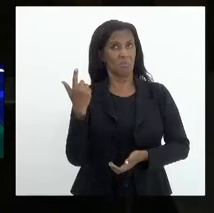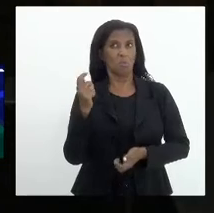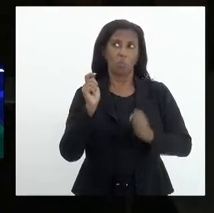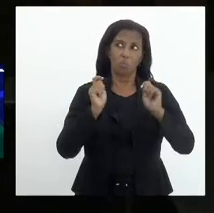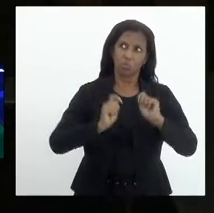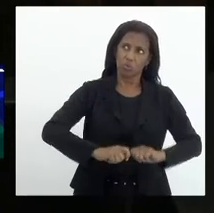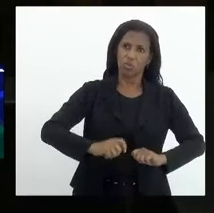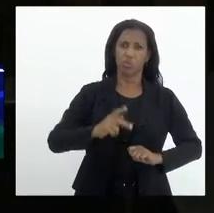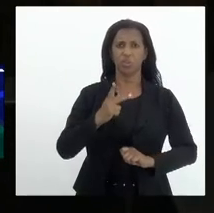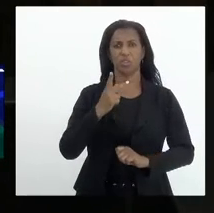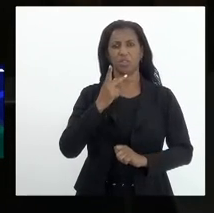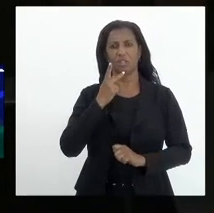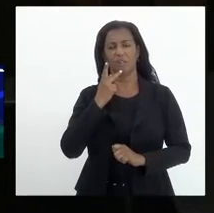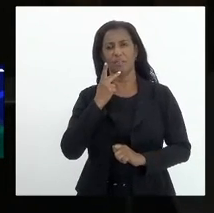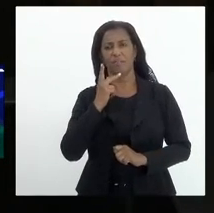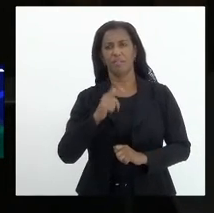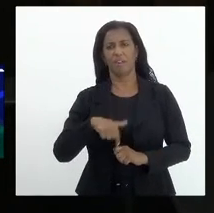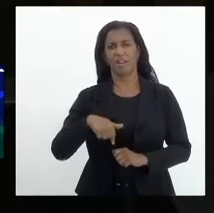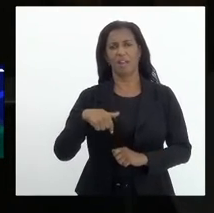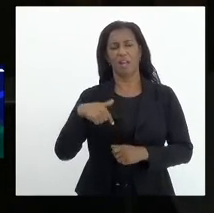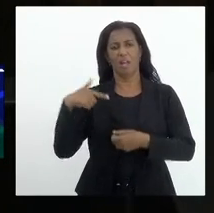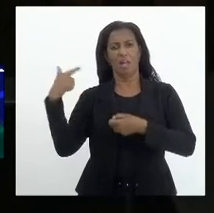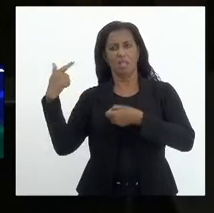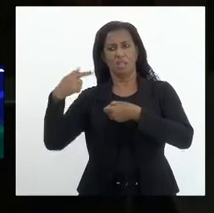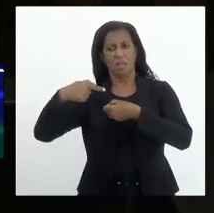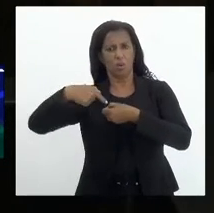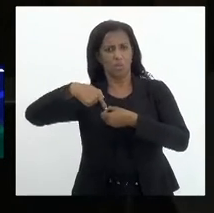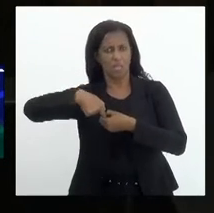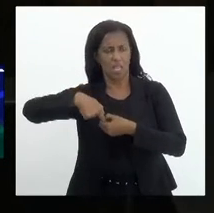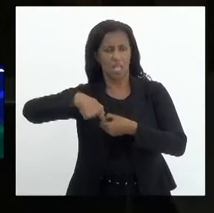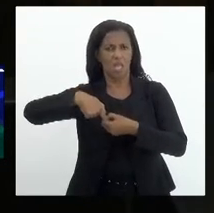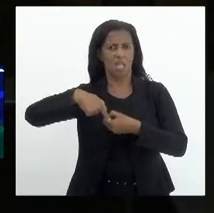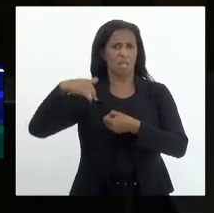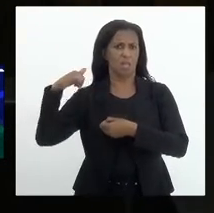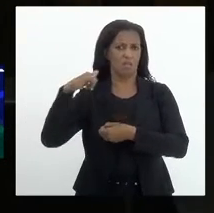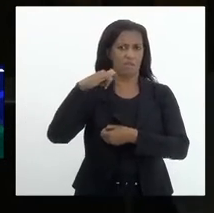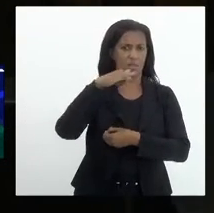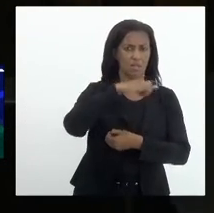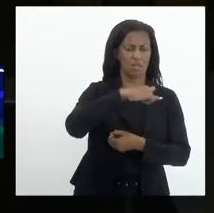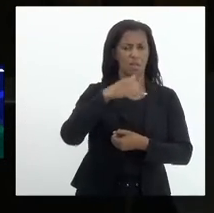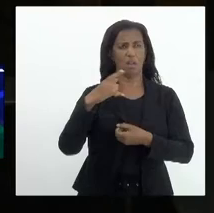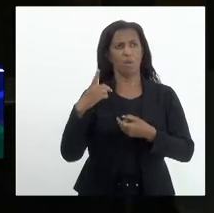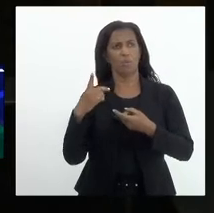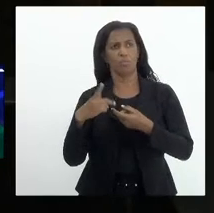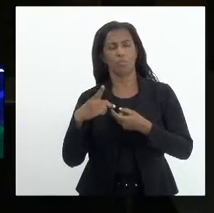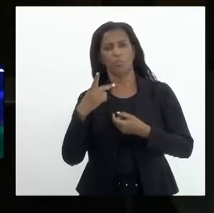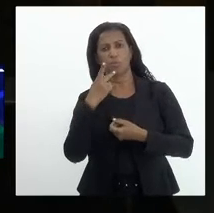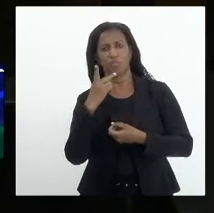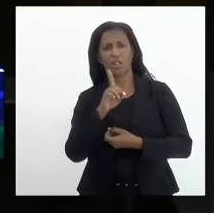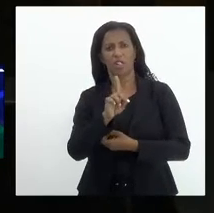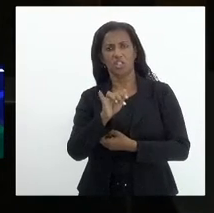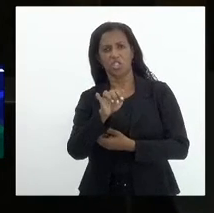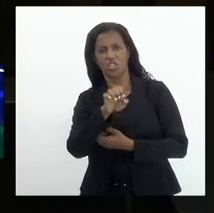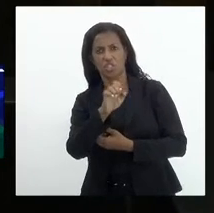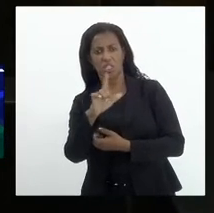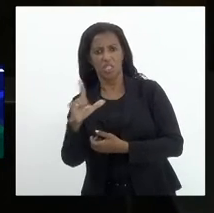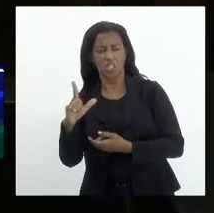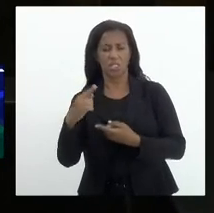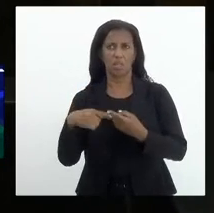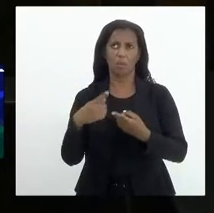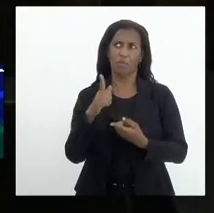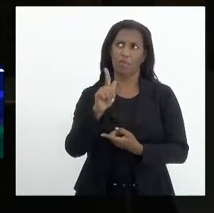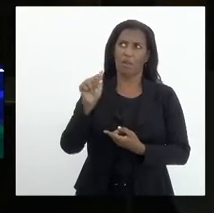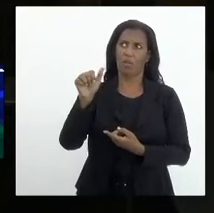falar do QAV, o querosene de aviação, podia falar do diesel, podia falar do